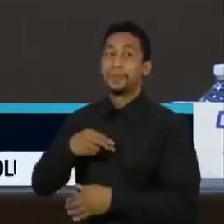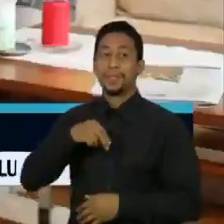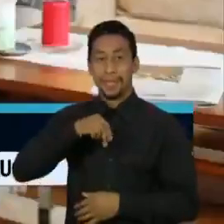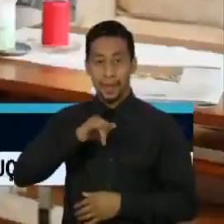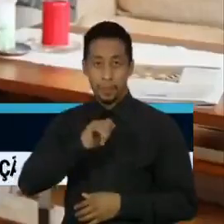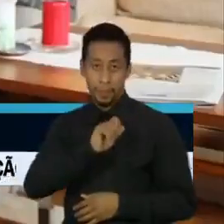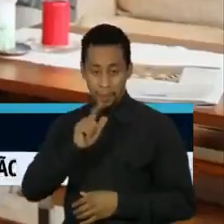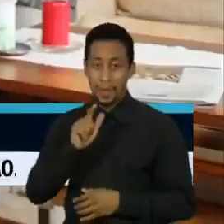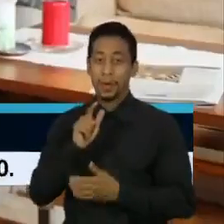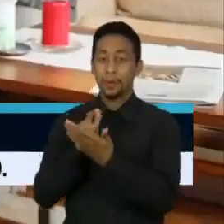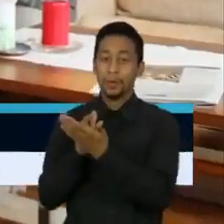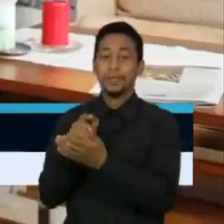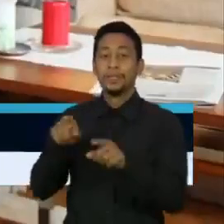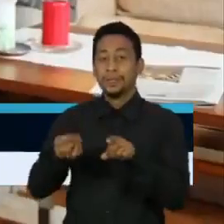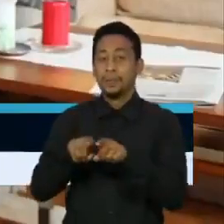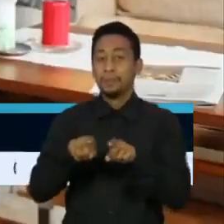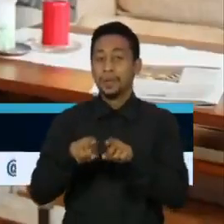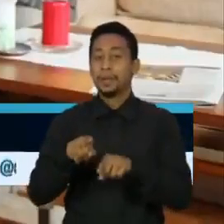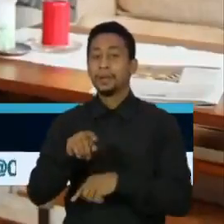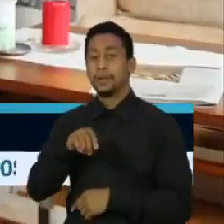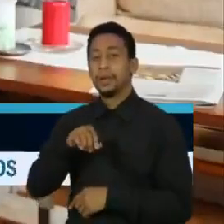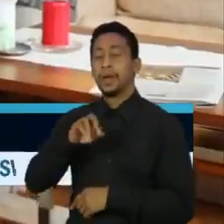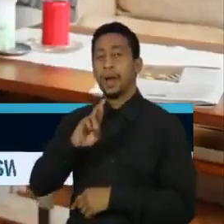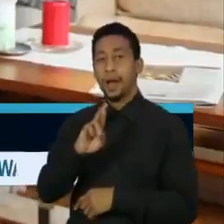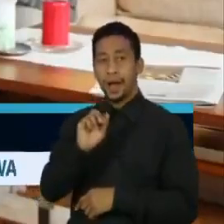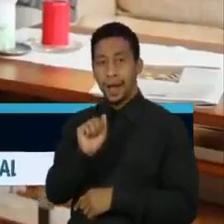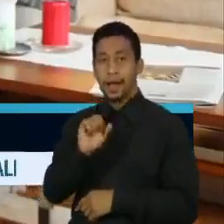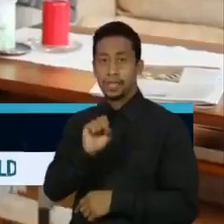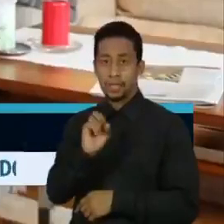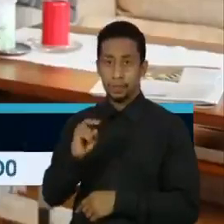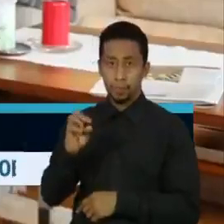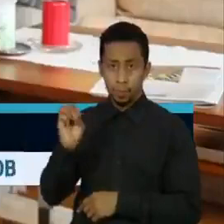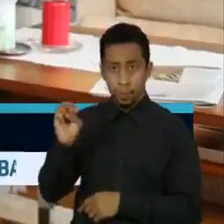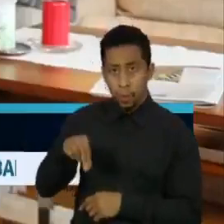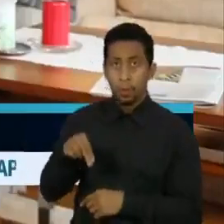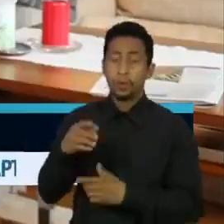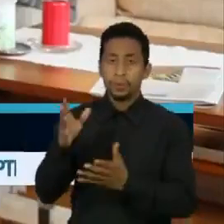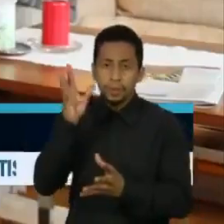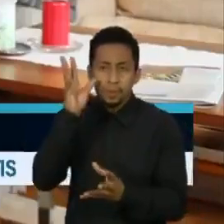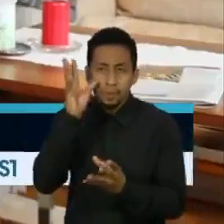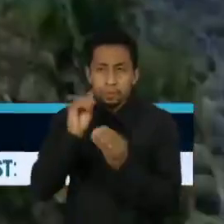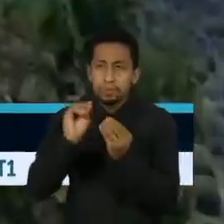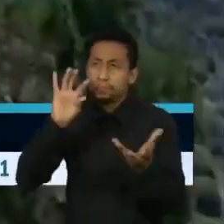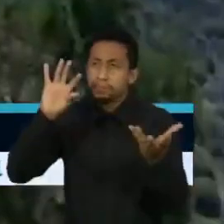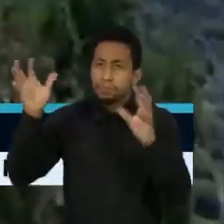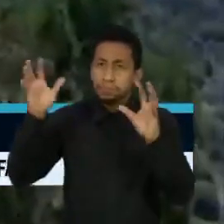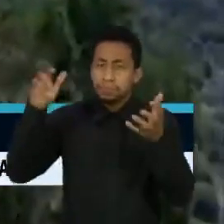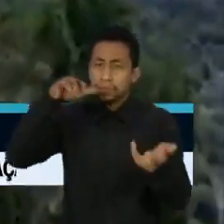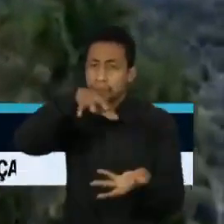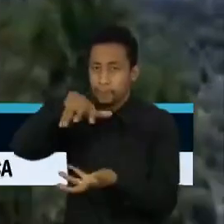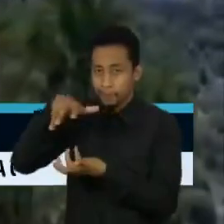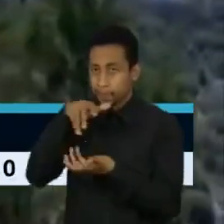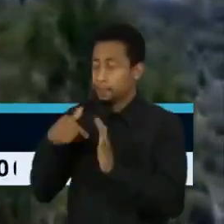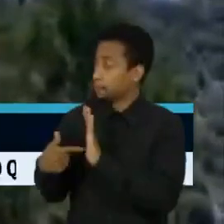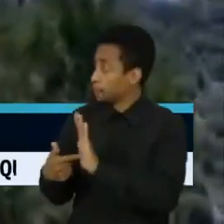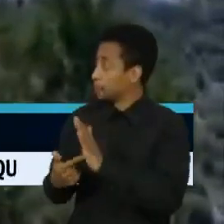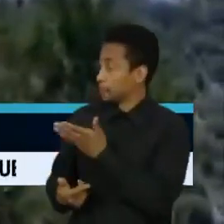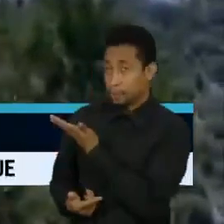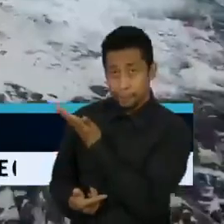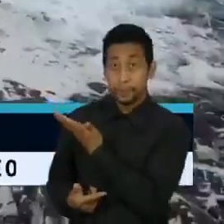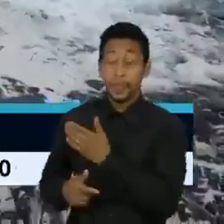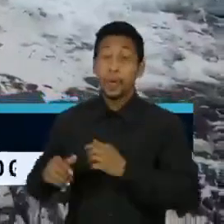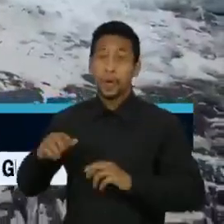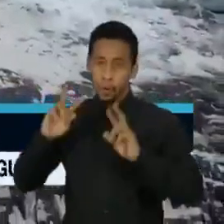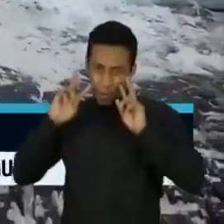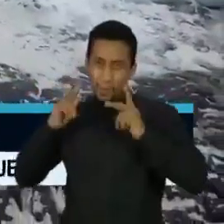Universidade de princenton Que raça é uma Instituto Max Planck por compreender e simular o clima na terra e os efeitos da